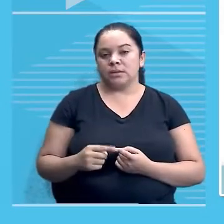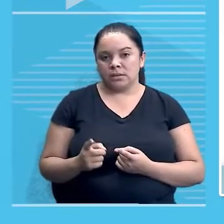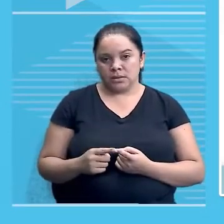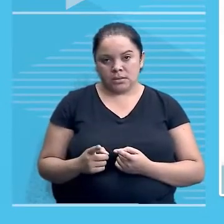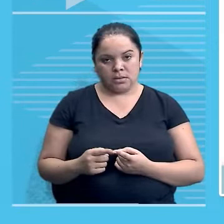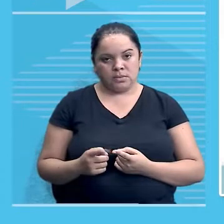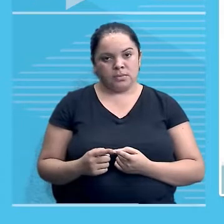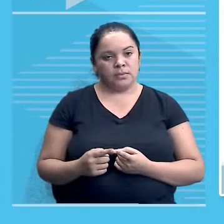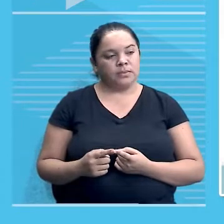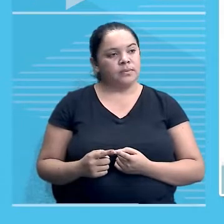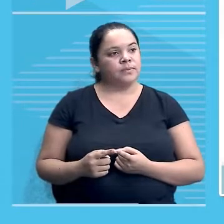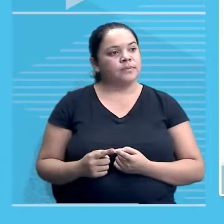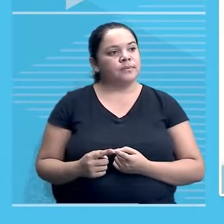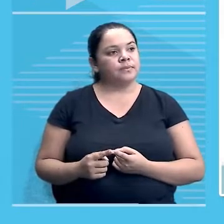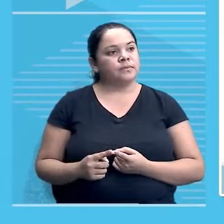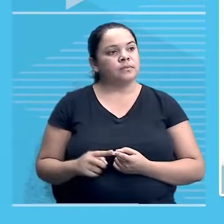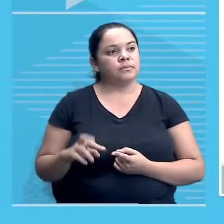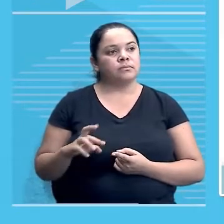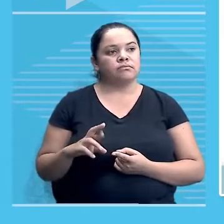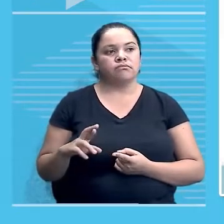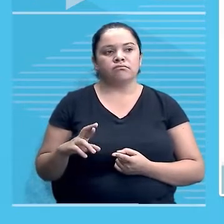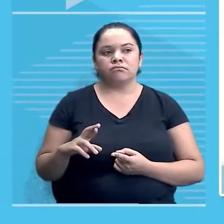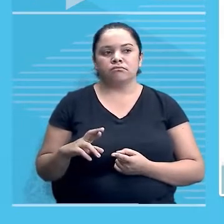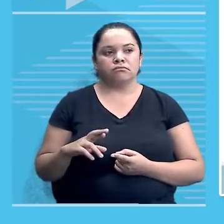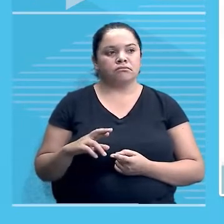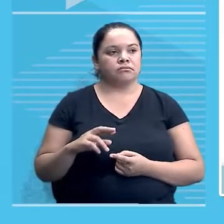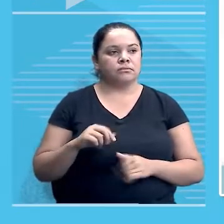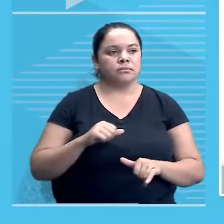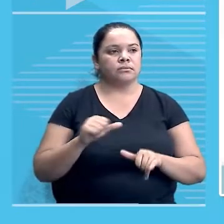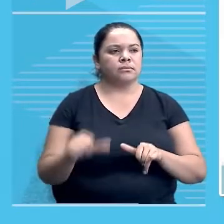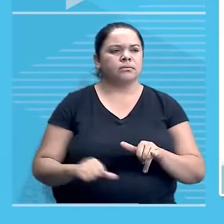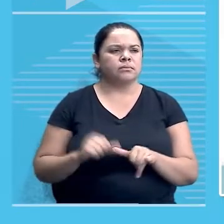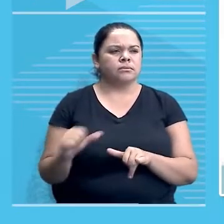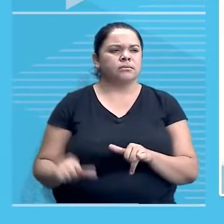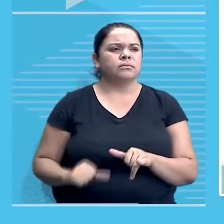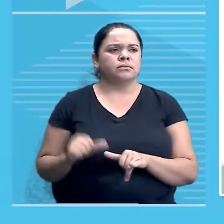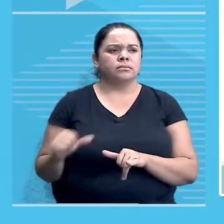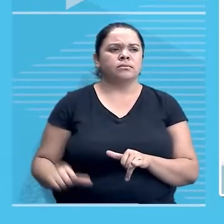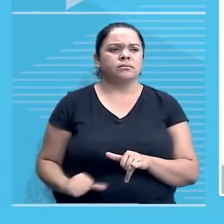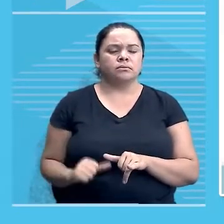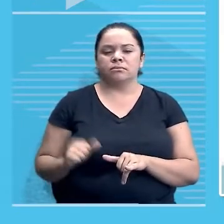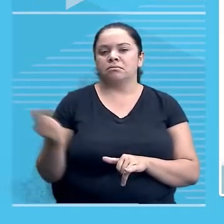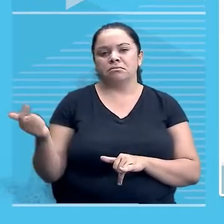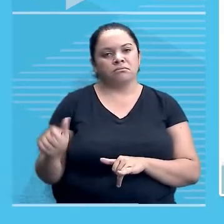não vai alterar o estado físico da matéria.